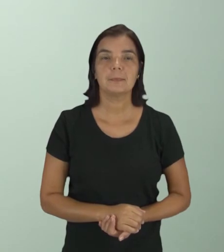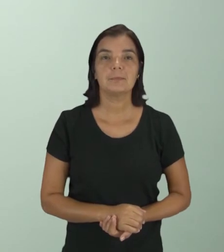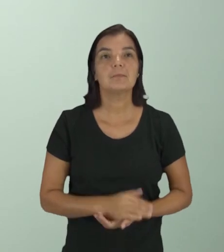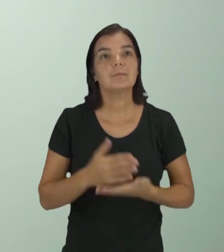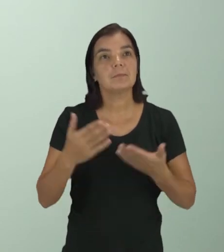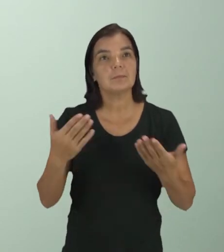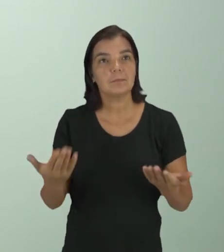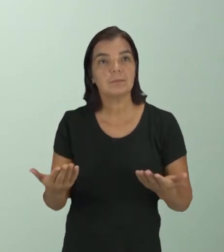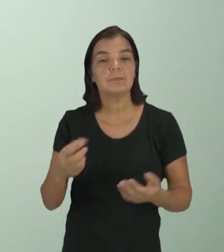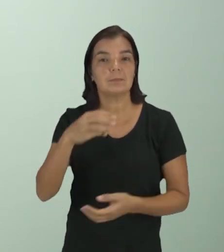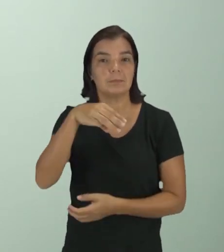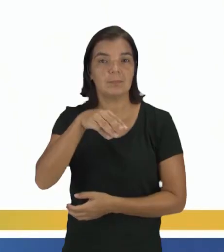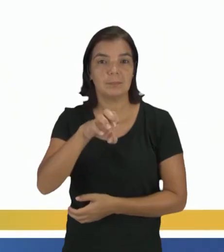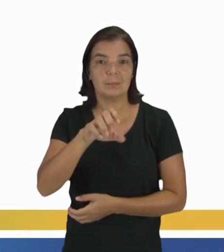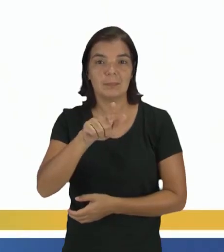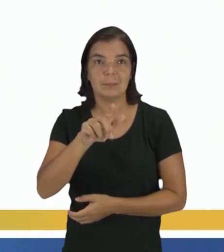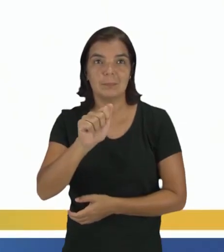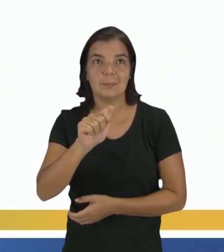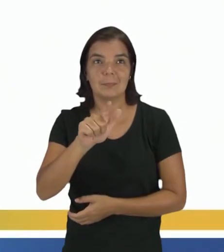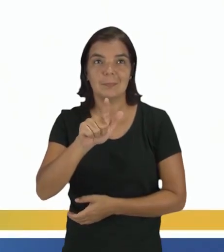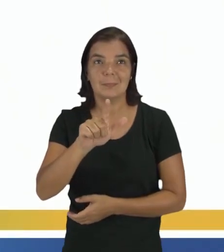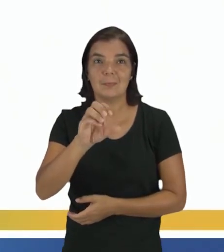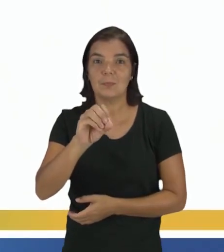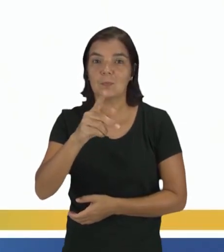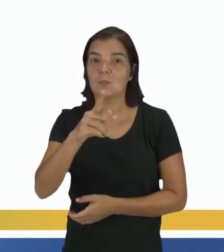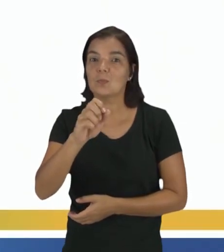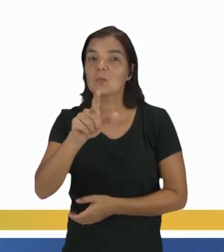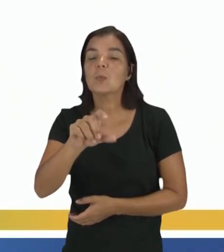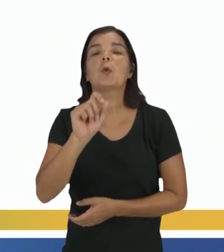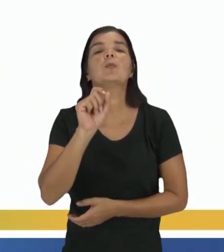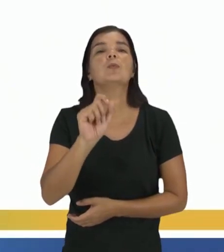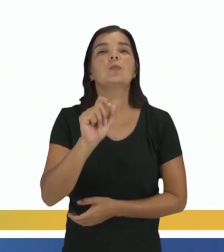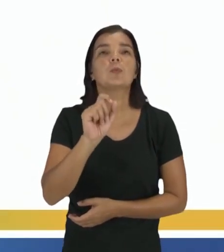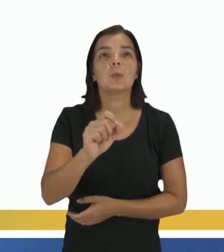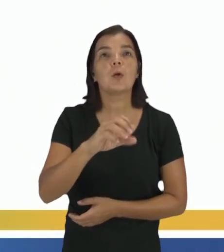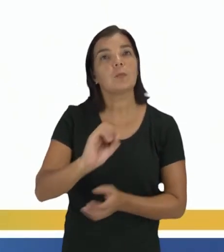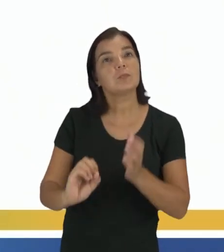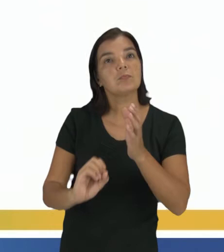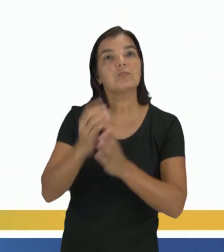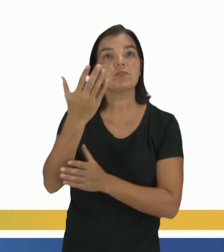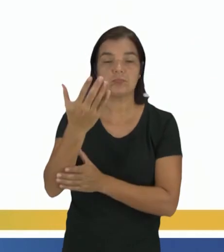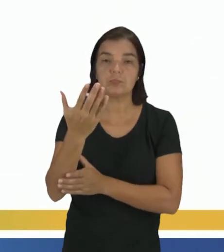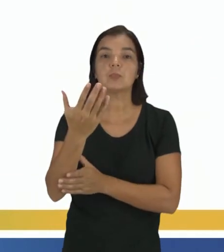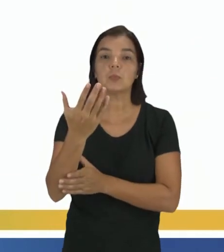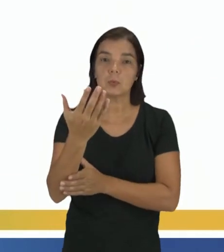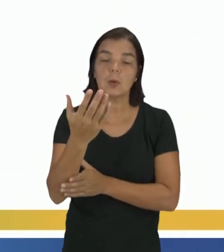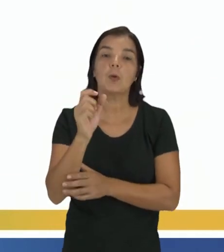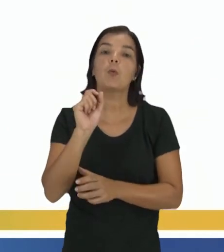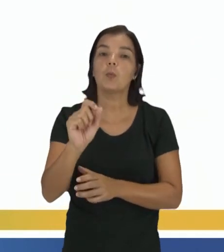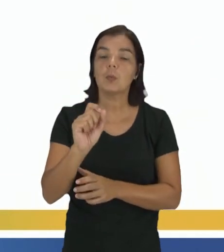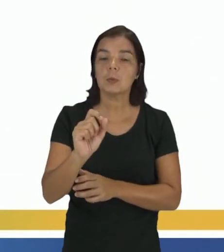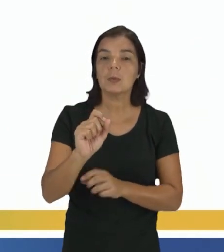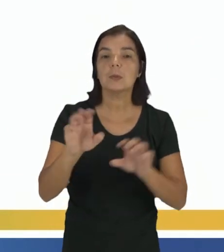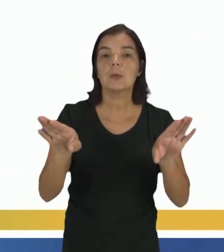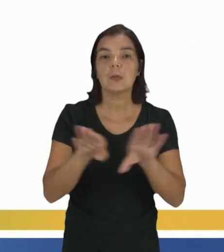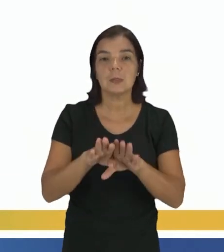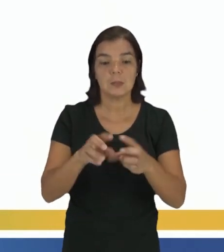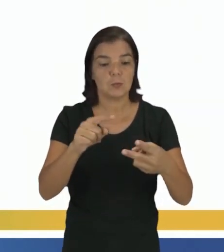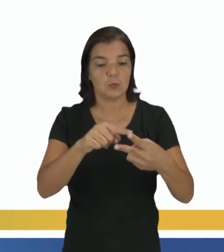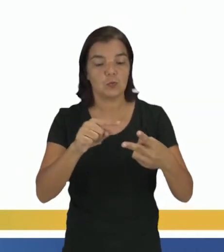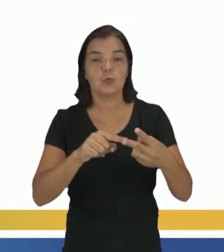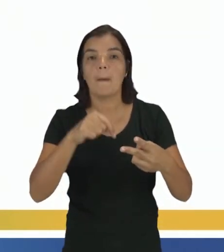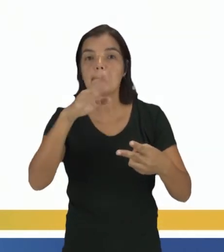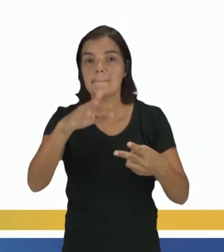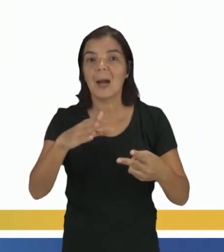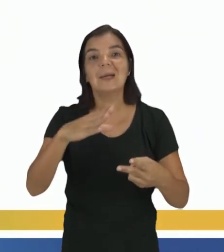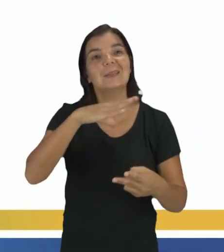Além dessas, nós vamos ter a megalópole, né? O que seria a megalópole? É quando ocorre a conurbação de duas ou